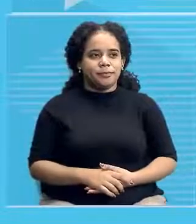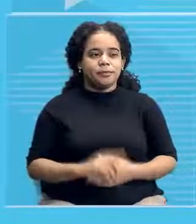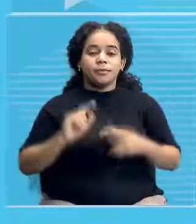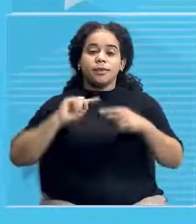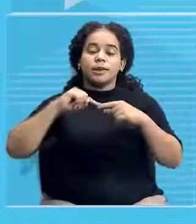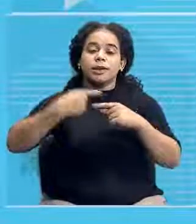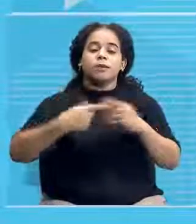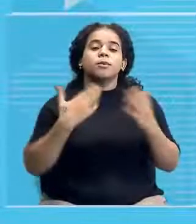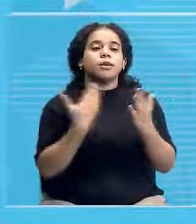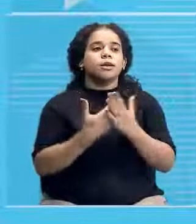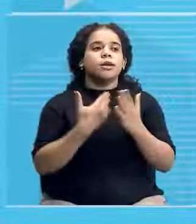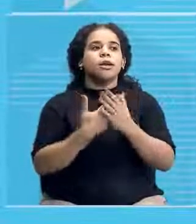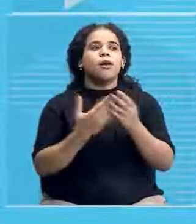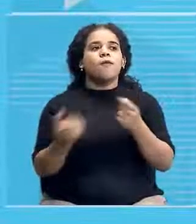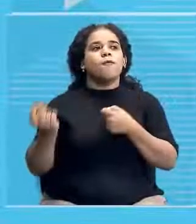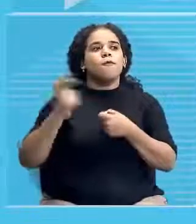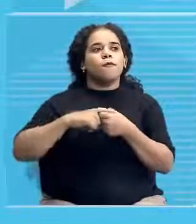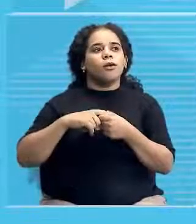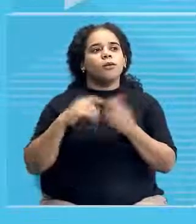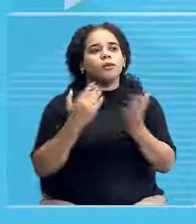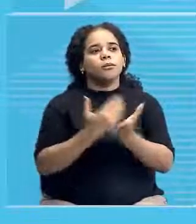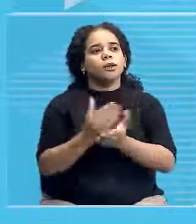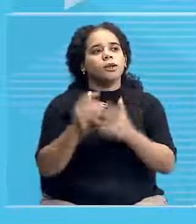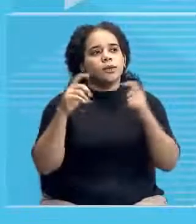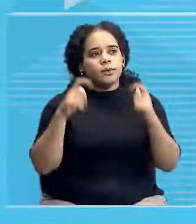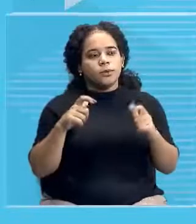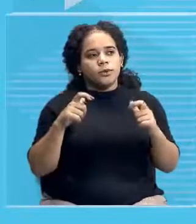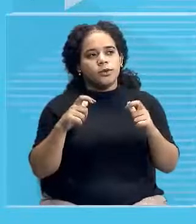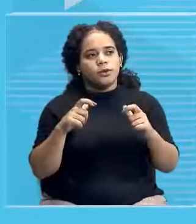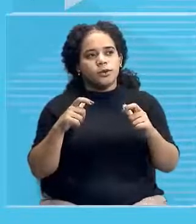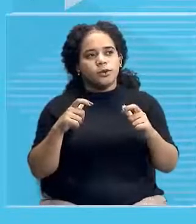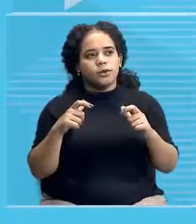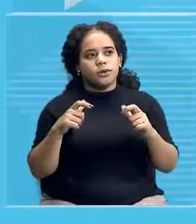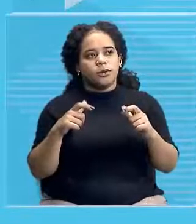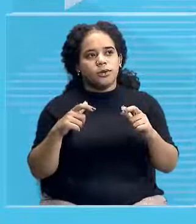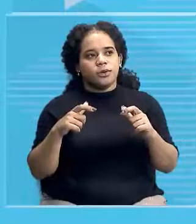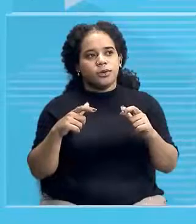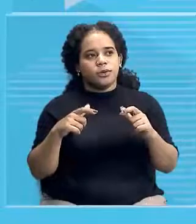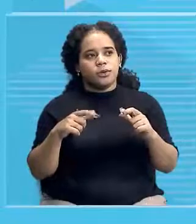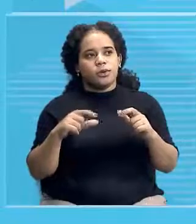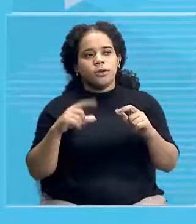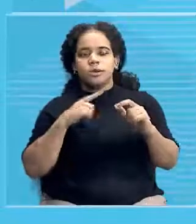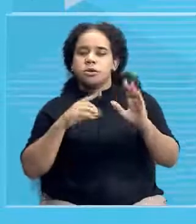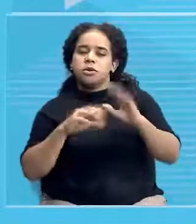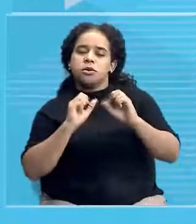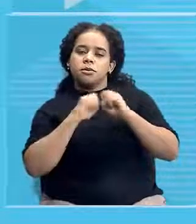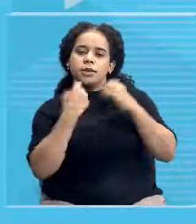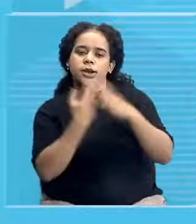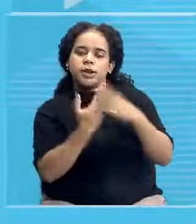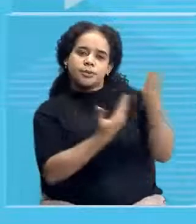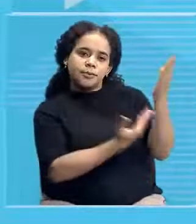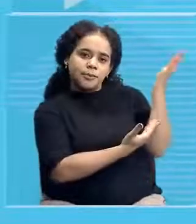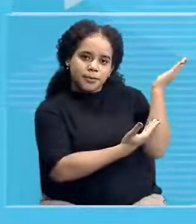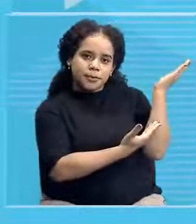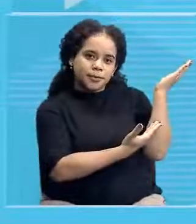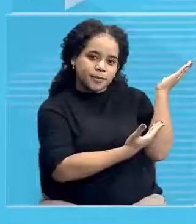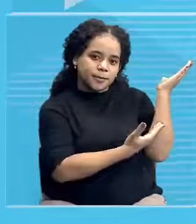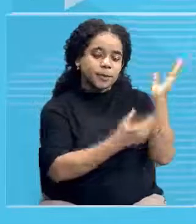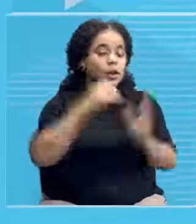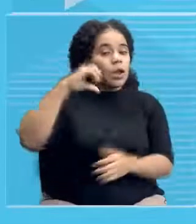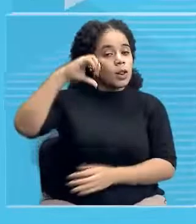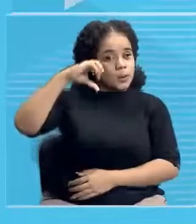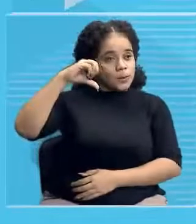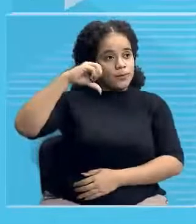Próxima aula a gente retoma daqui. Cadê? Daqui, ó. Deste slide aqui, tá? Slide